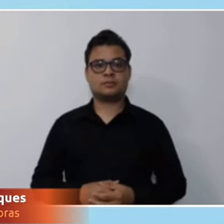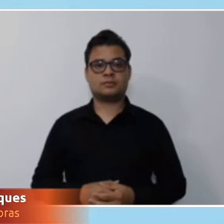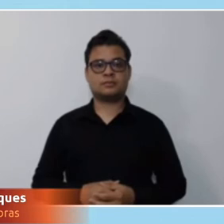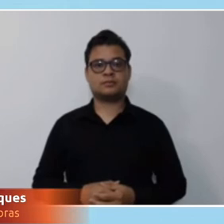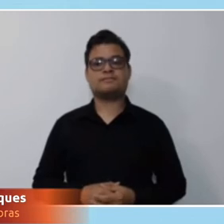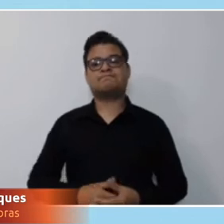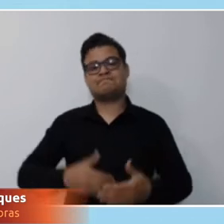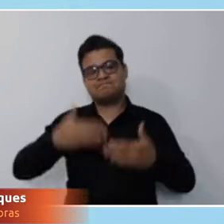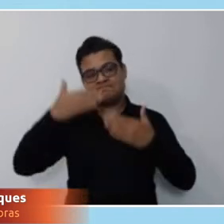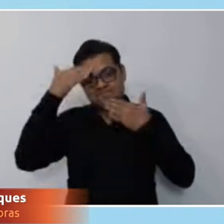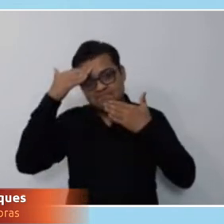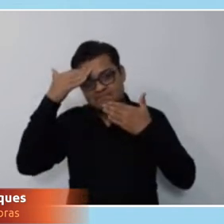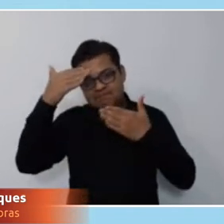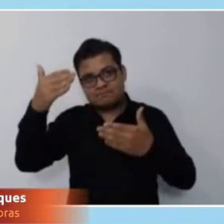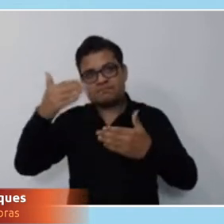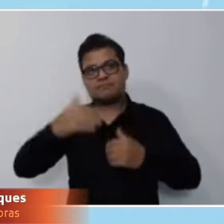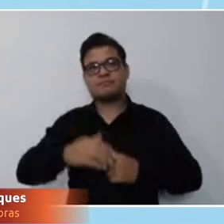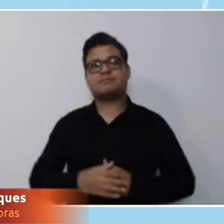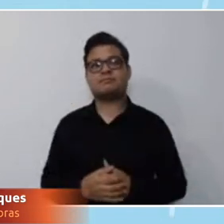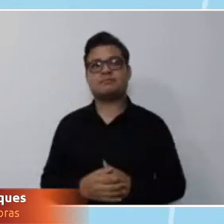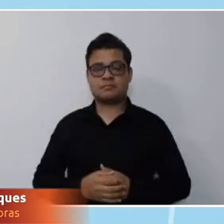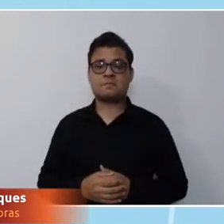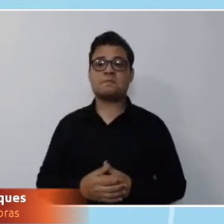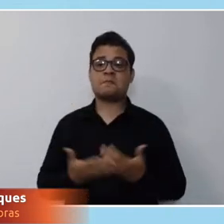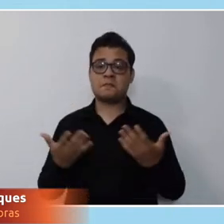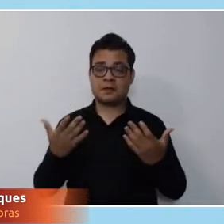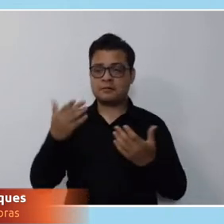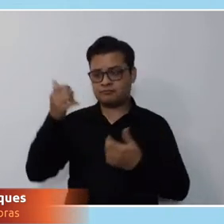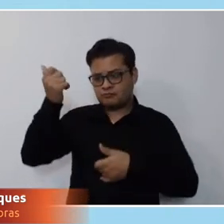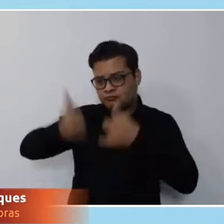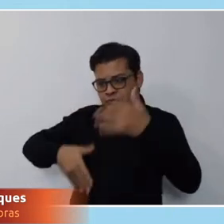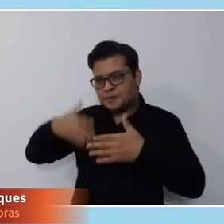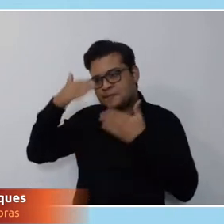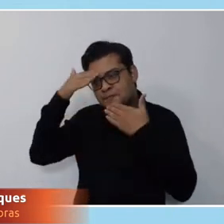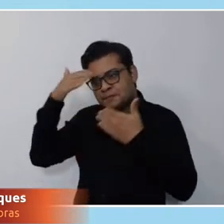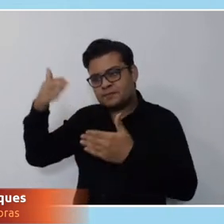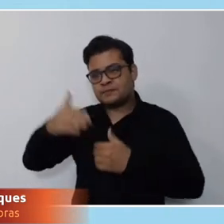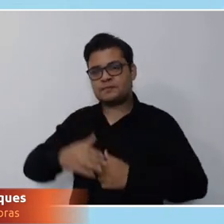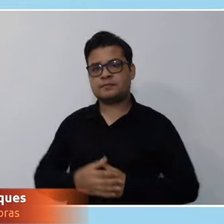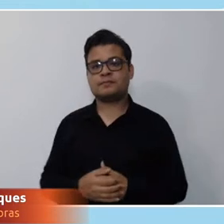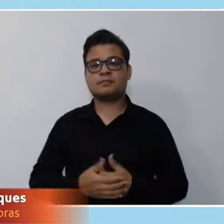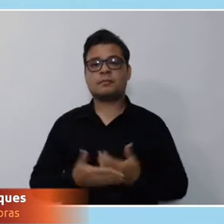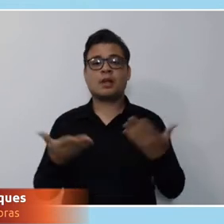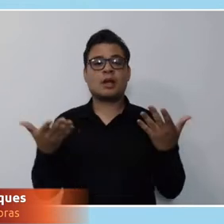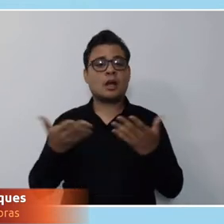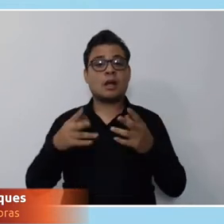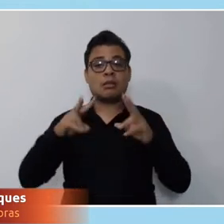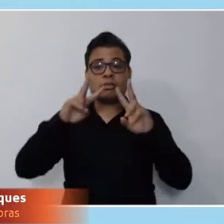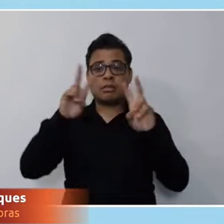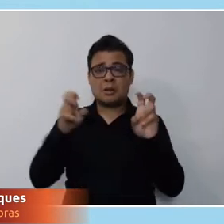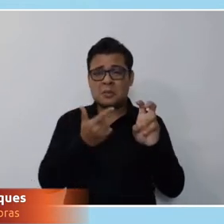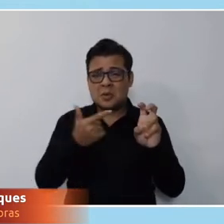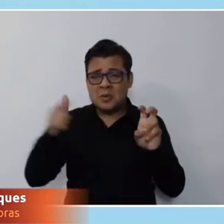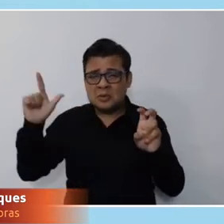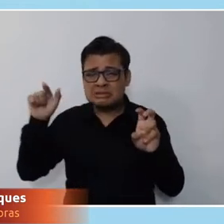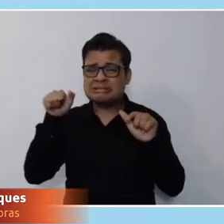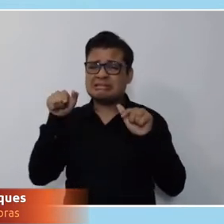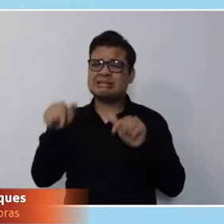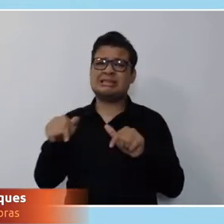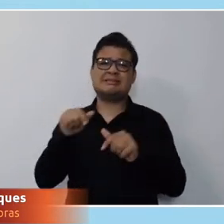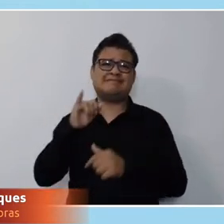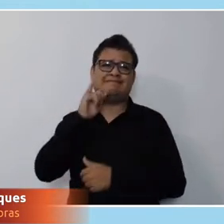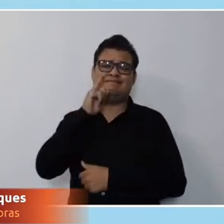Obrigada, Jade, por essas informações. E agora a gente fala de um outro assunto bem triste. A gente, na verdade, volta a